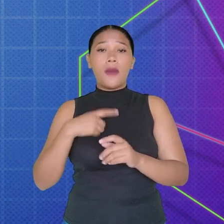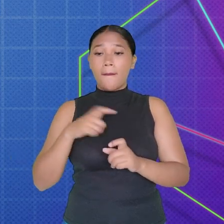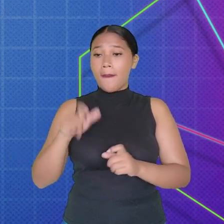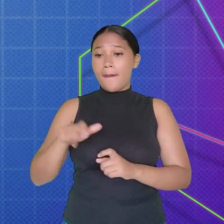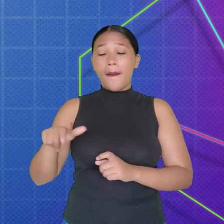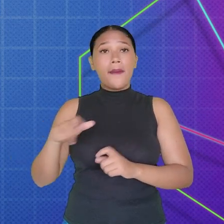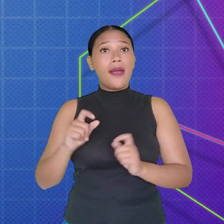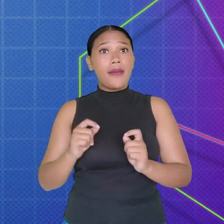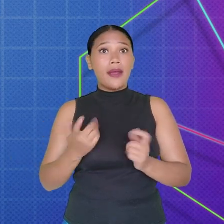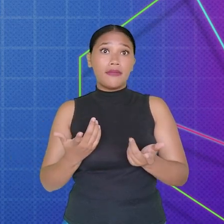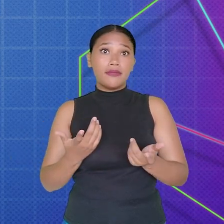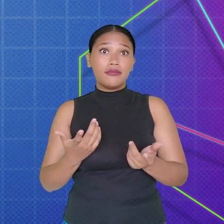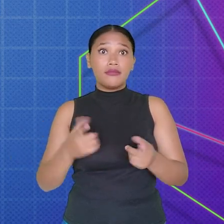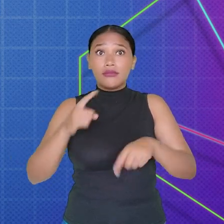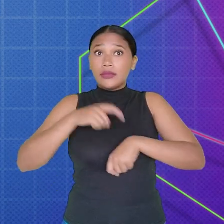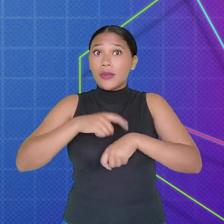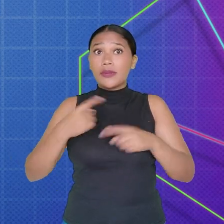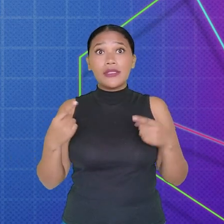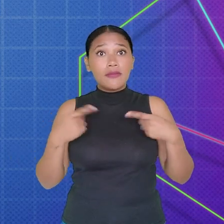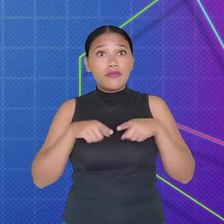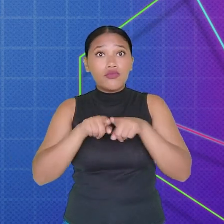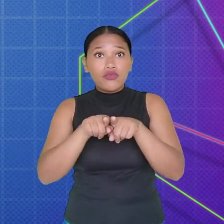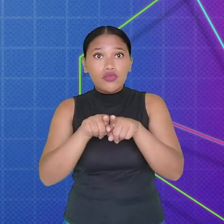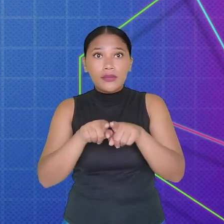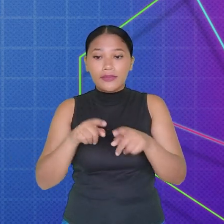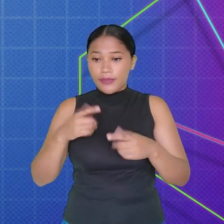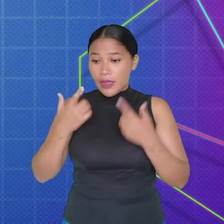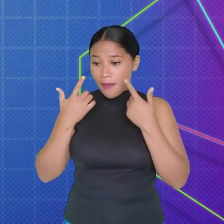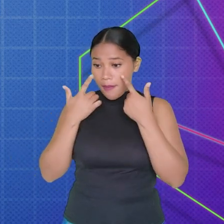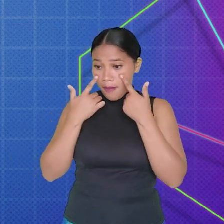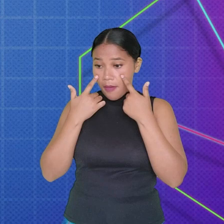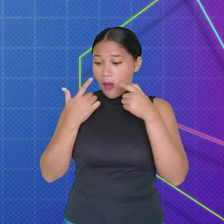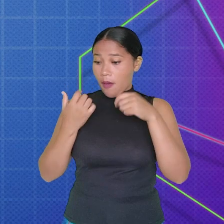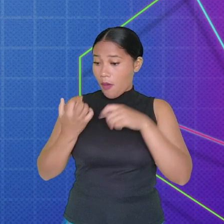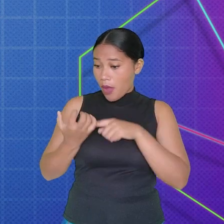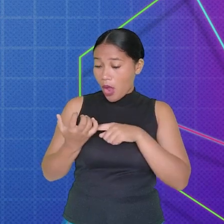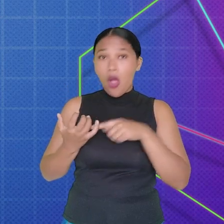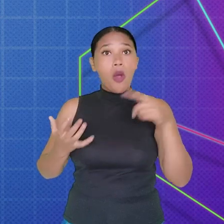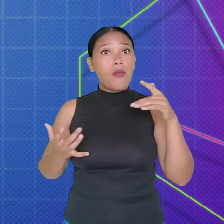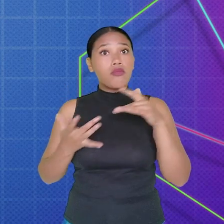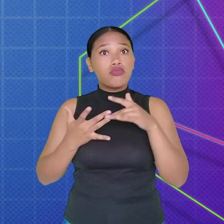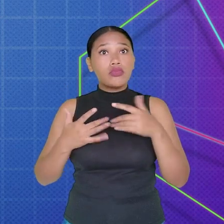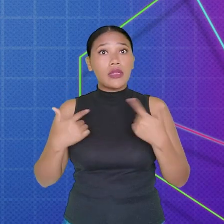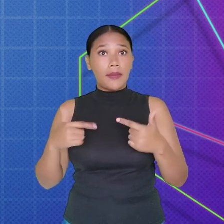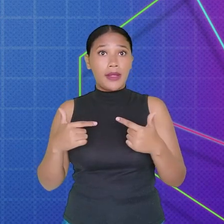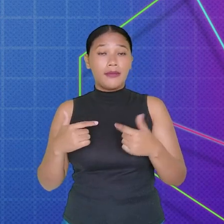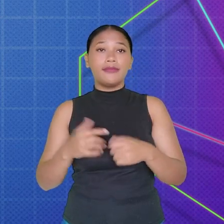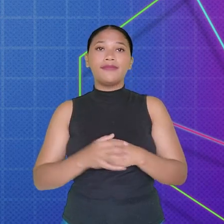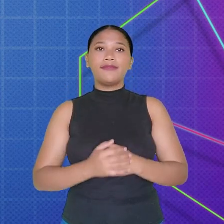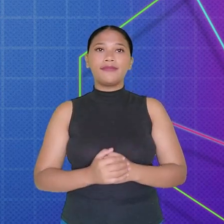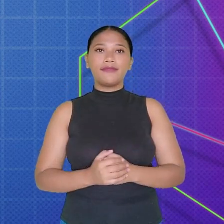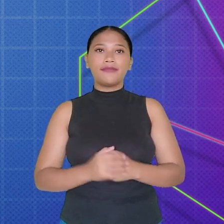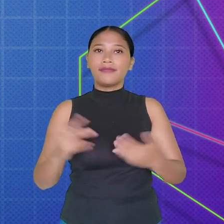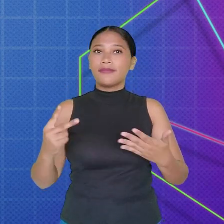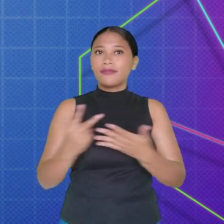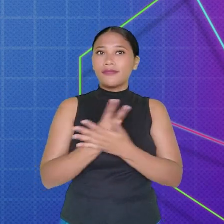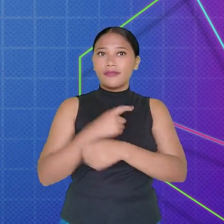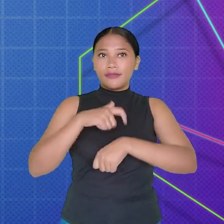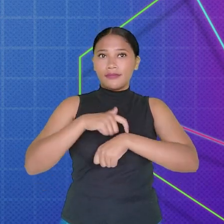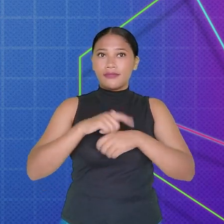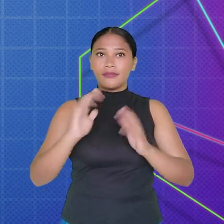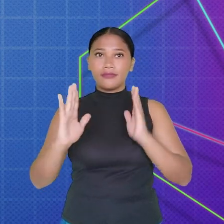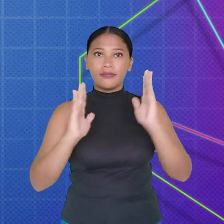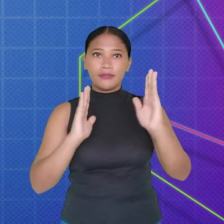teclas corretas no tempo certo, que requer coordenação entre as mãos e os olhos. Eventos temporizados. É possível